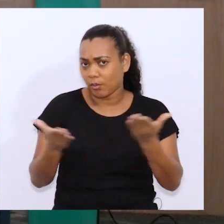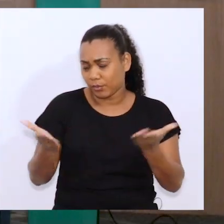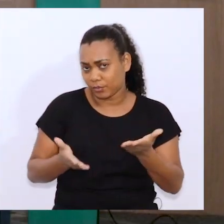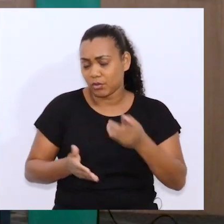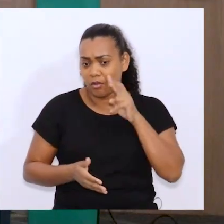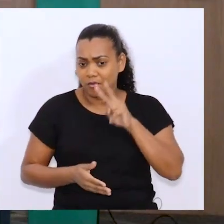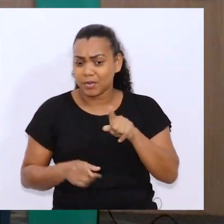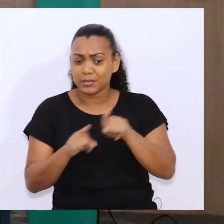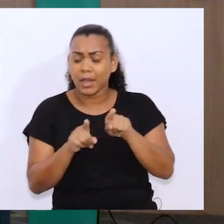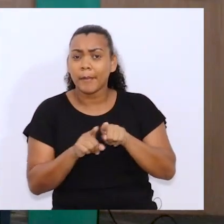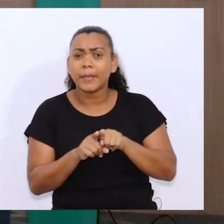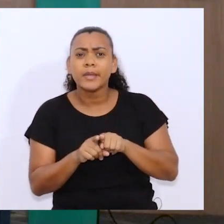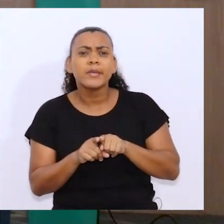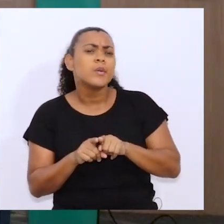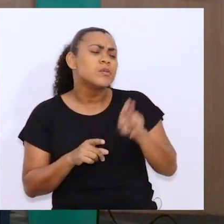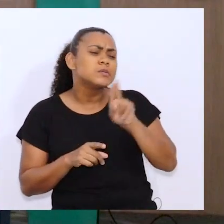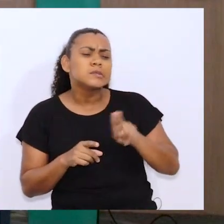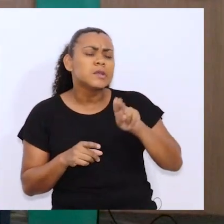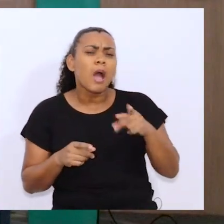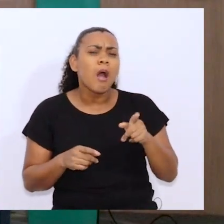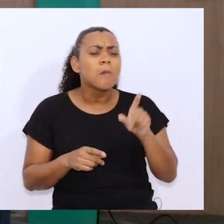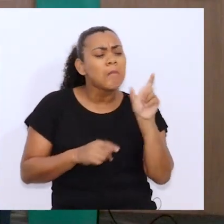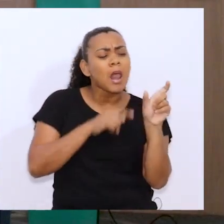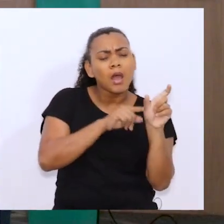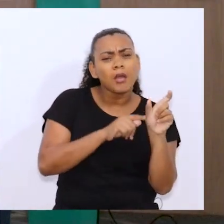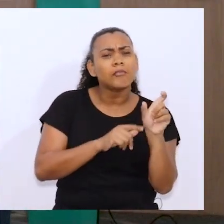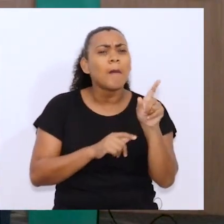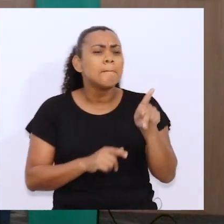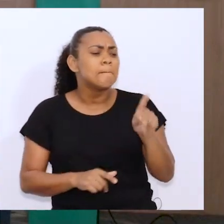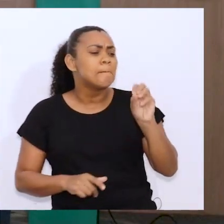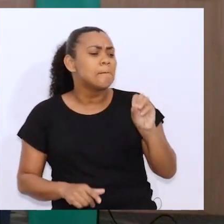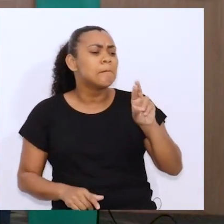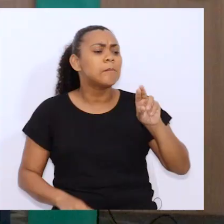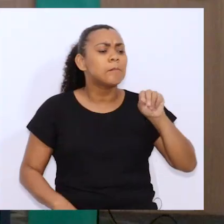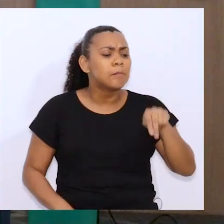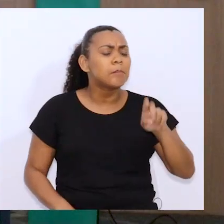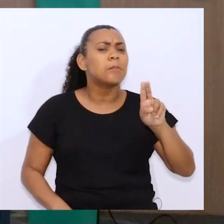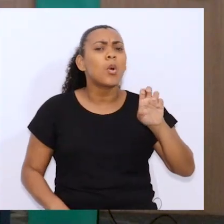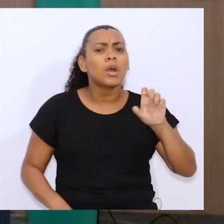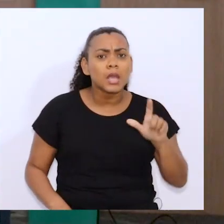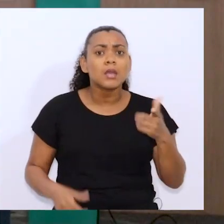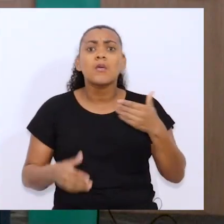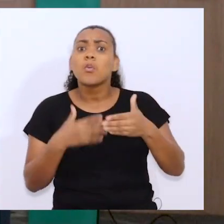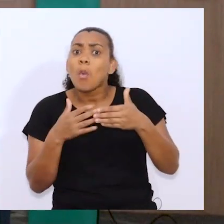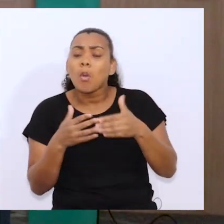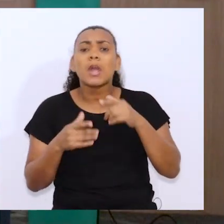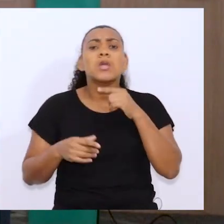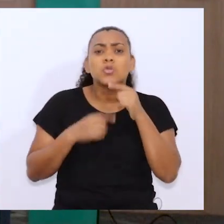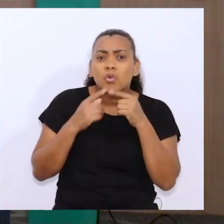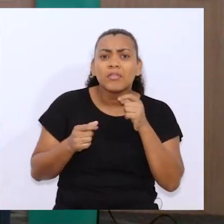vimos também o uso dos porquês em algumas frases. Qualquer dúvida que vocês tenham, vocês podem acessar o